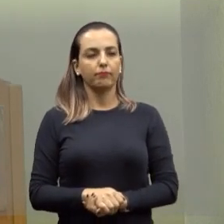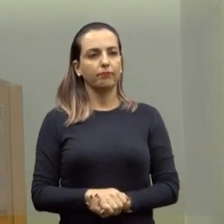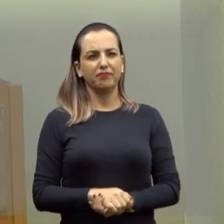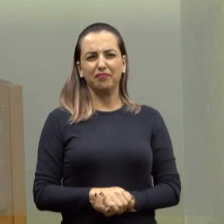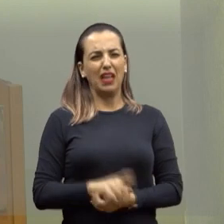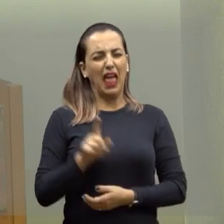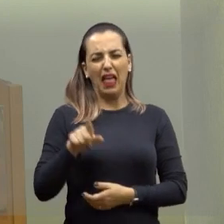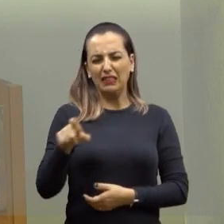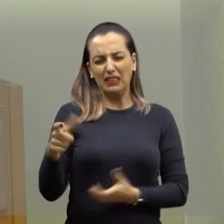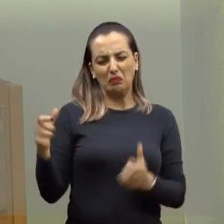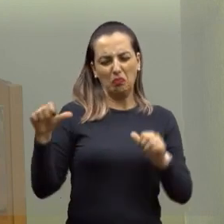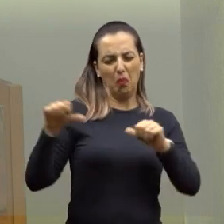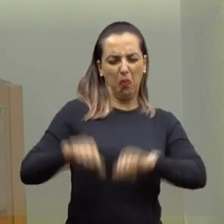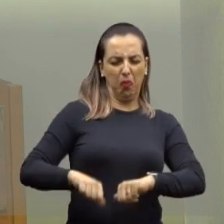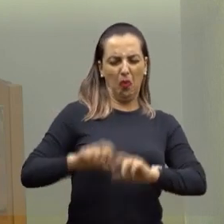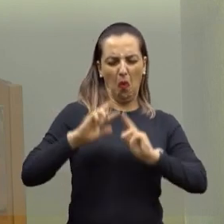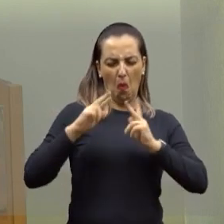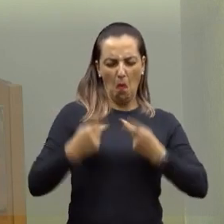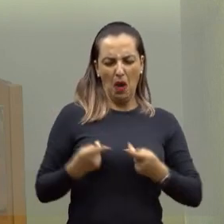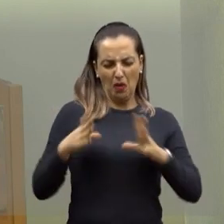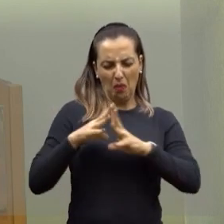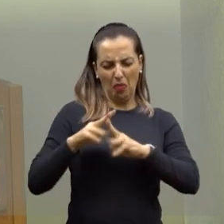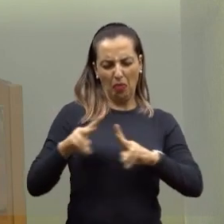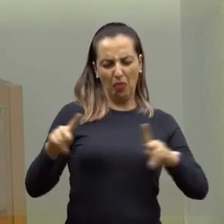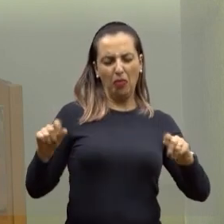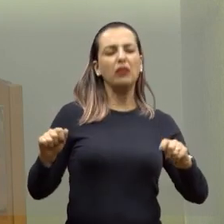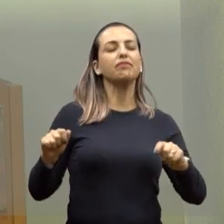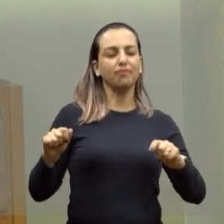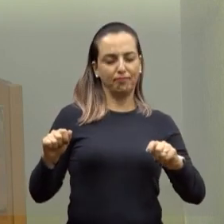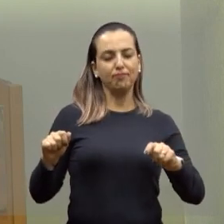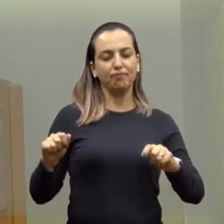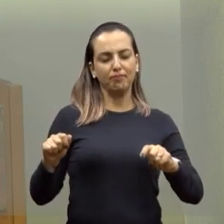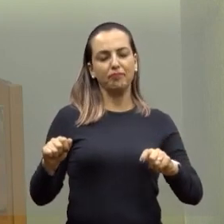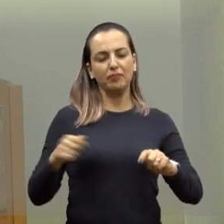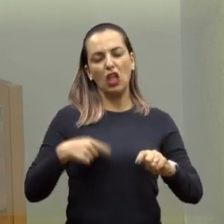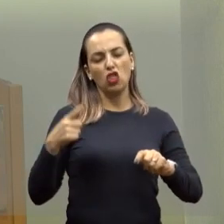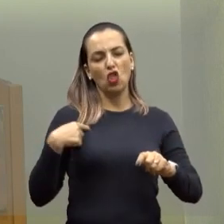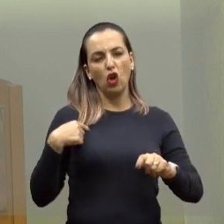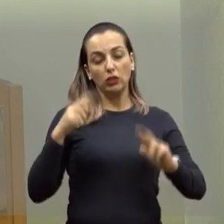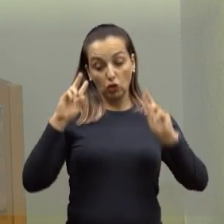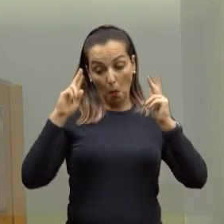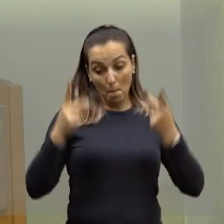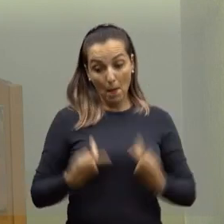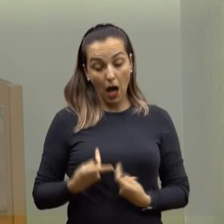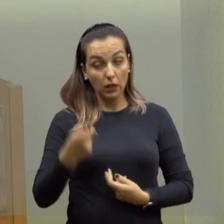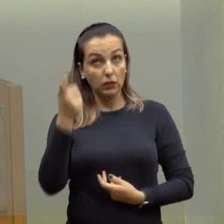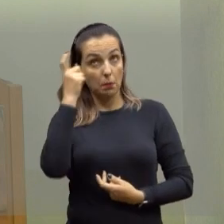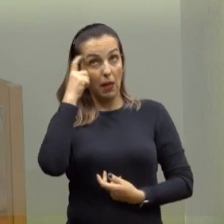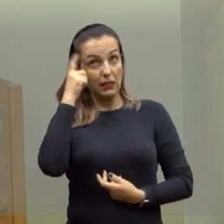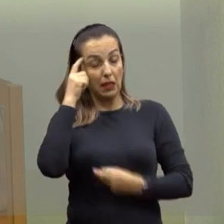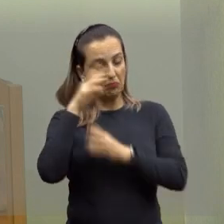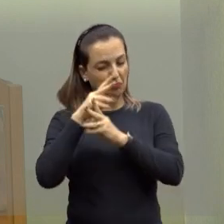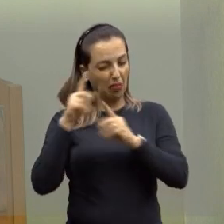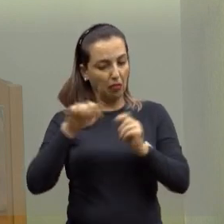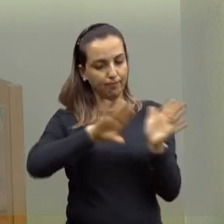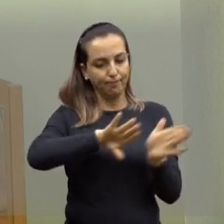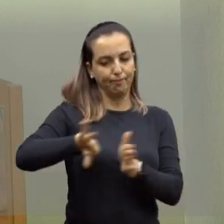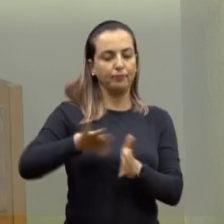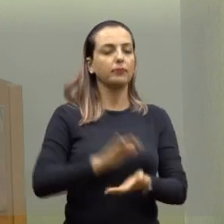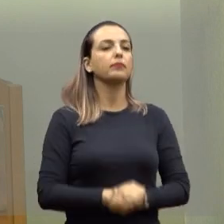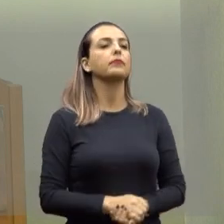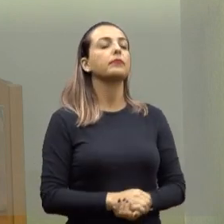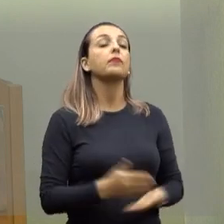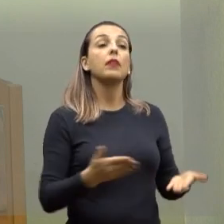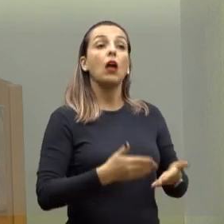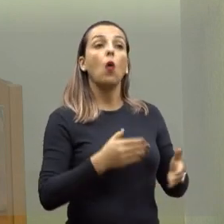denigre tanto né a humanidade e a nossa condição de seres Racionais e vamos falar um pouco